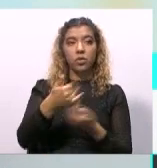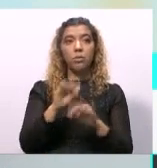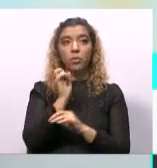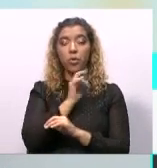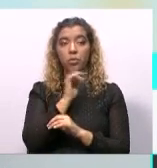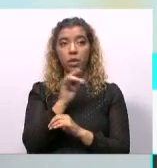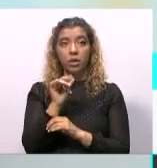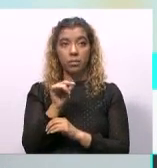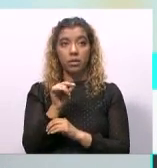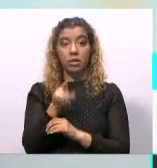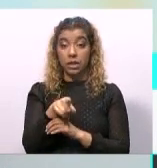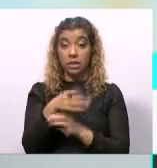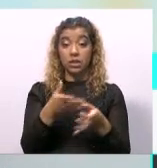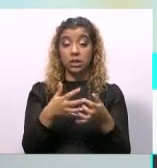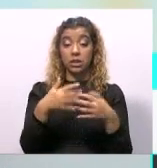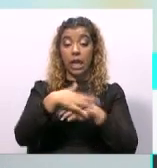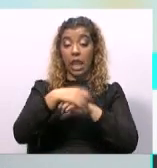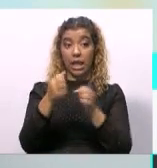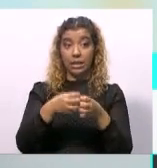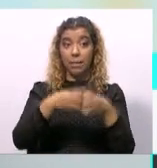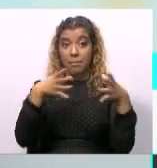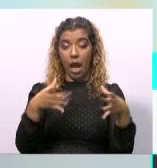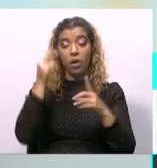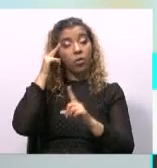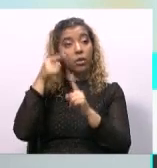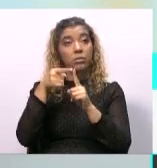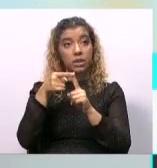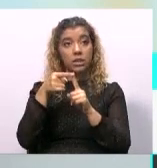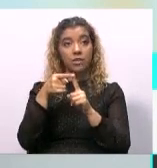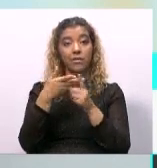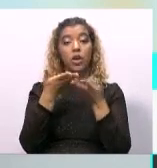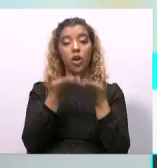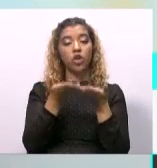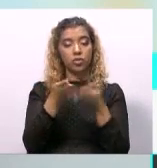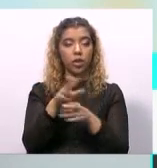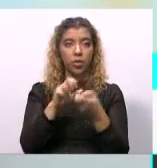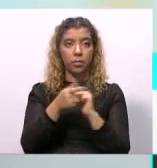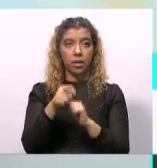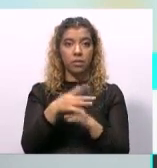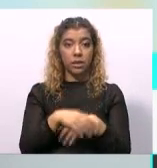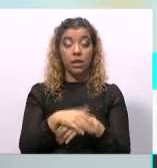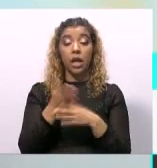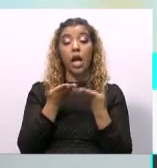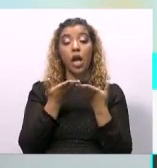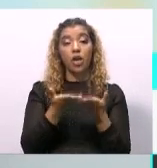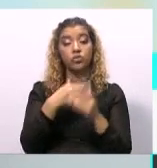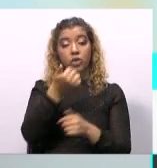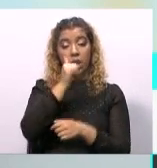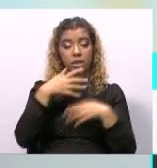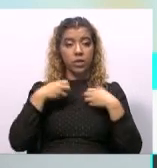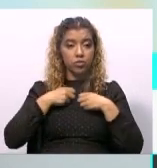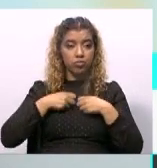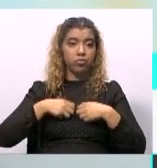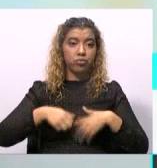fazer a ingestão do óleo essencial de Toranja para nos ajudar na retenção de líquidos. Então, na verdade, é um drenante e vai nos ajudar